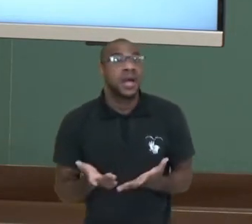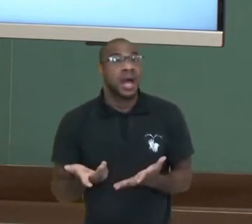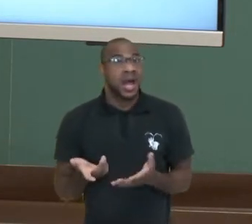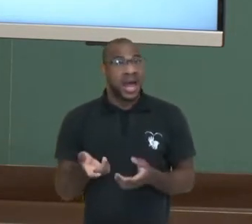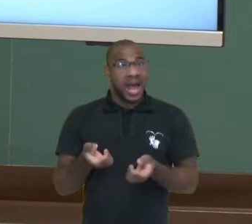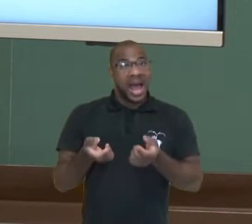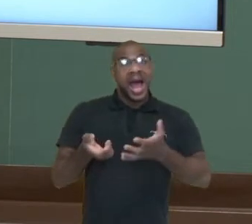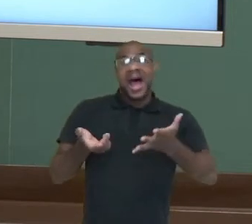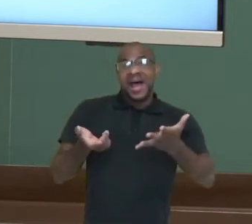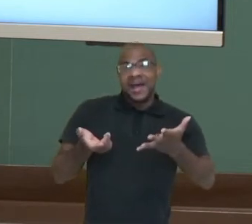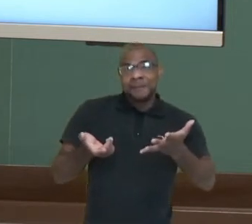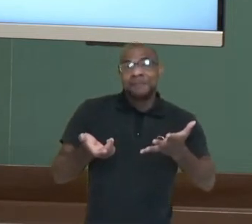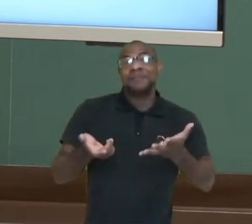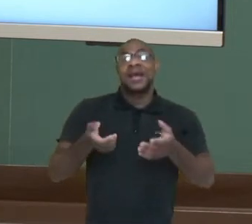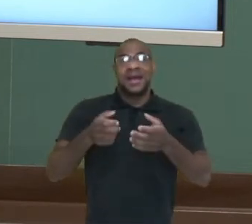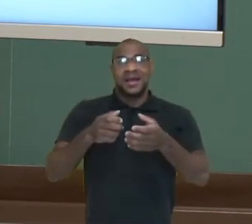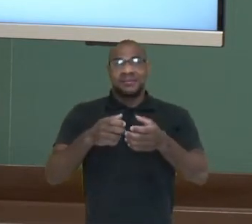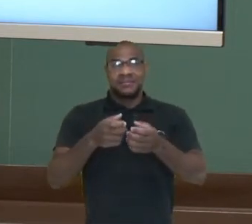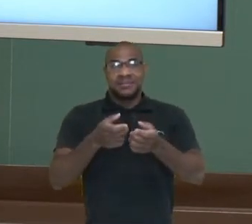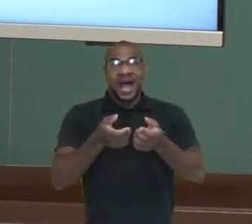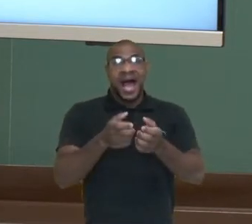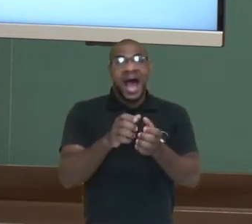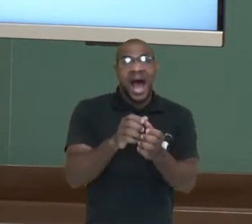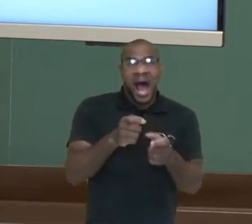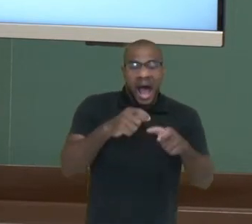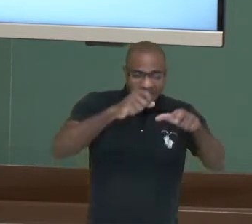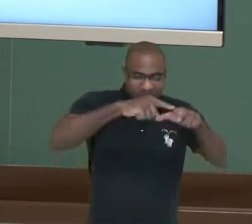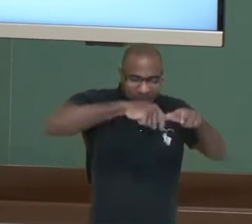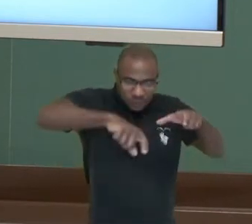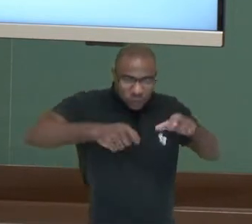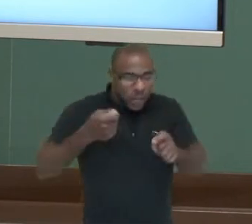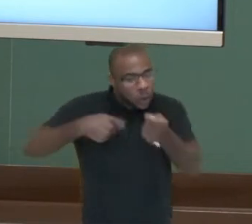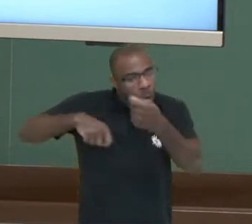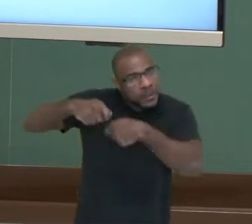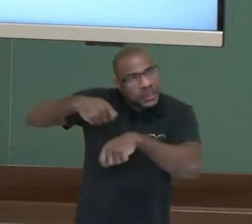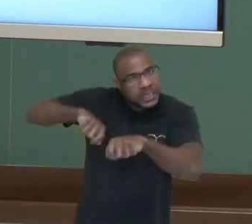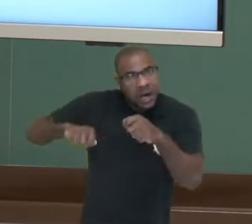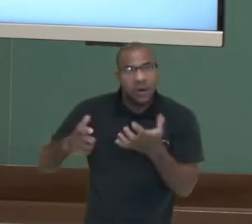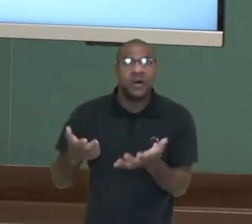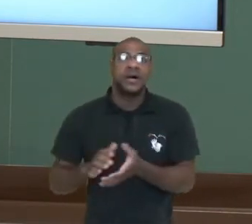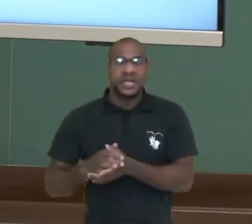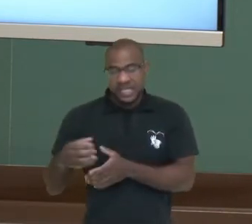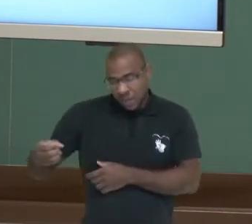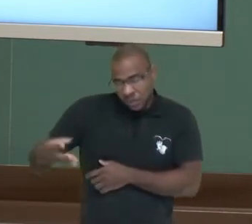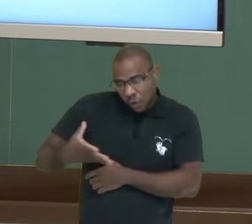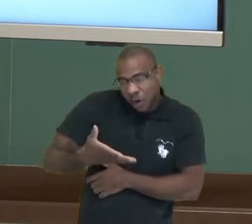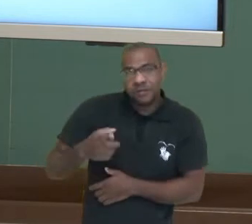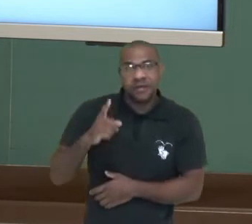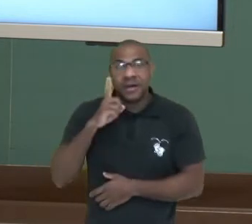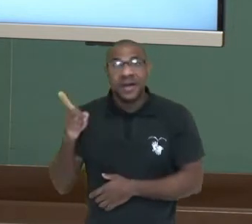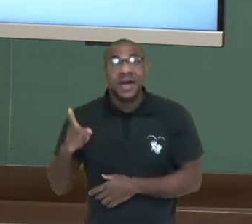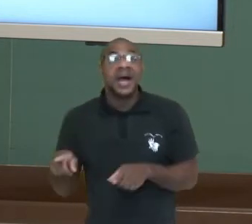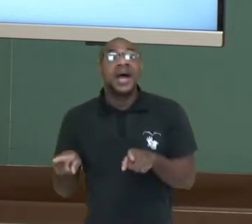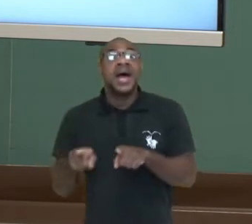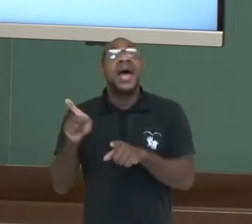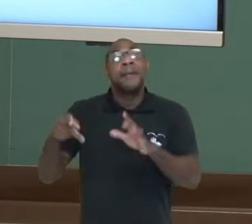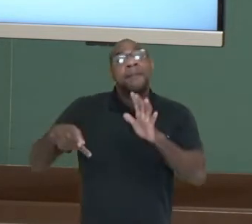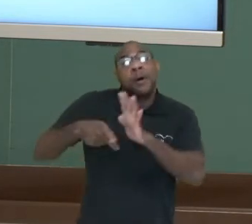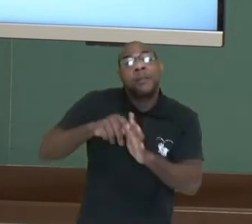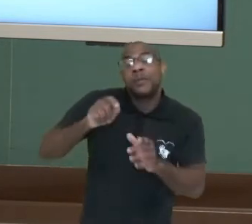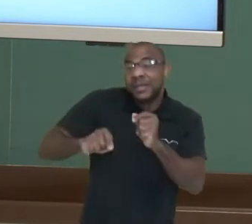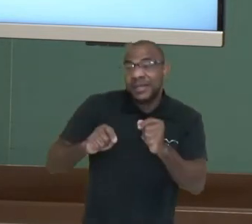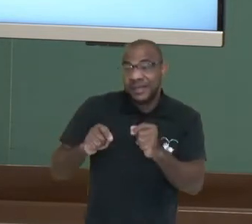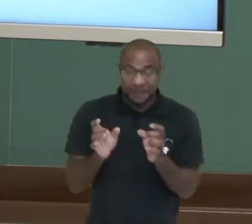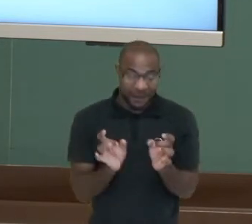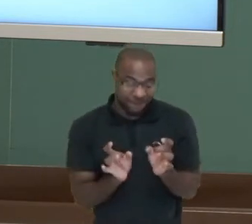comercial, que é uma agricultura modernizada, ela é voltada para o abastecimento do mercado normalmente